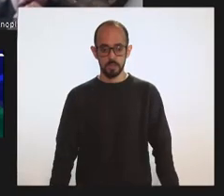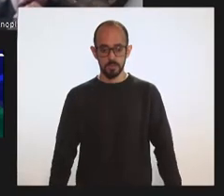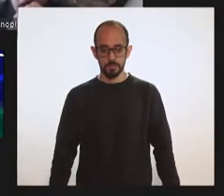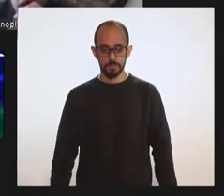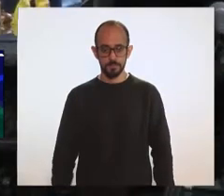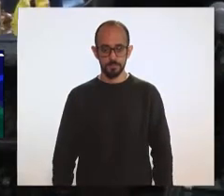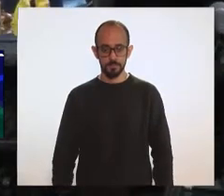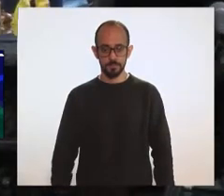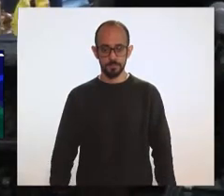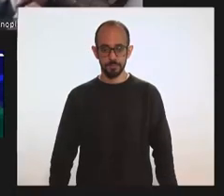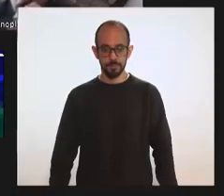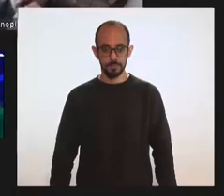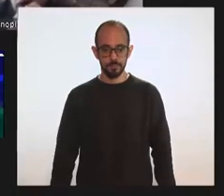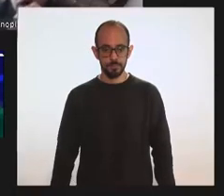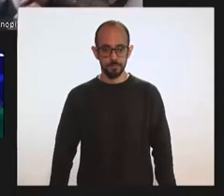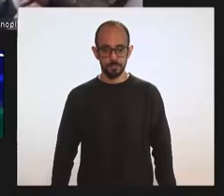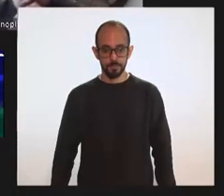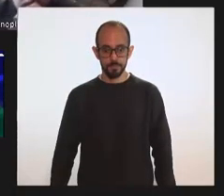Está sem som, Alana.